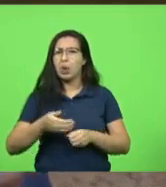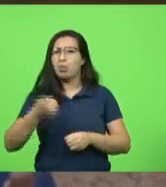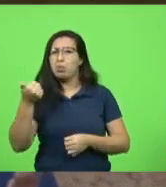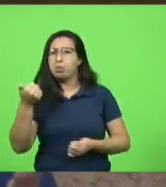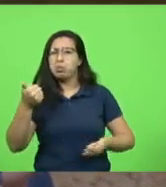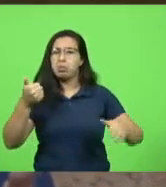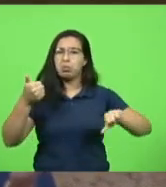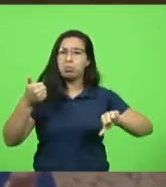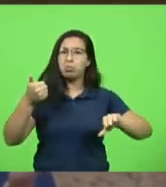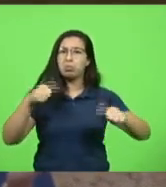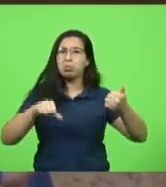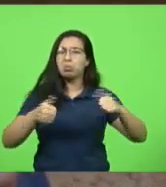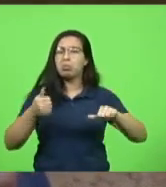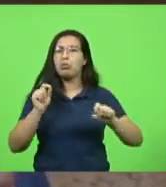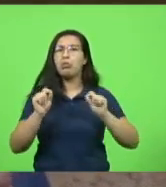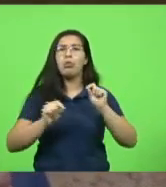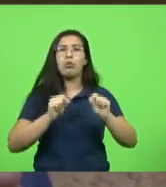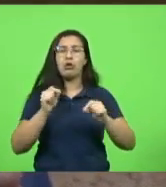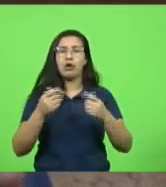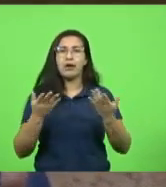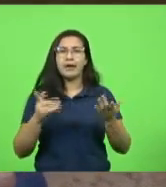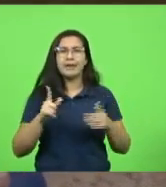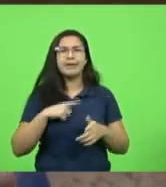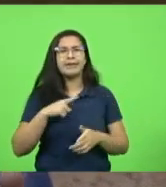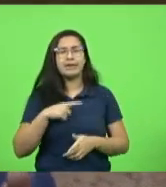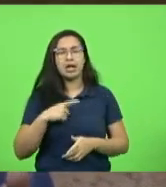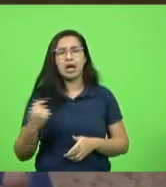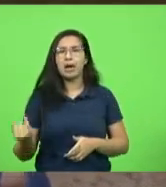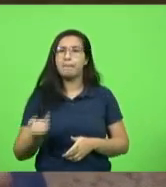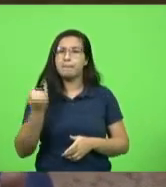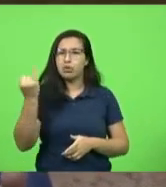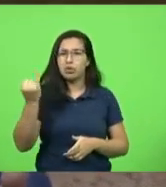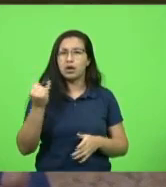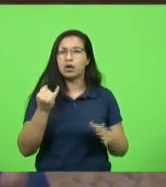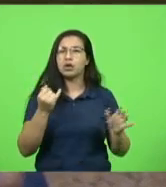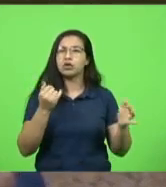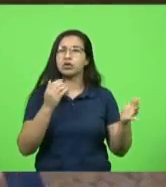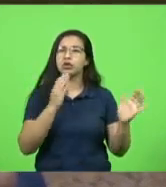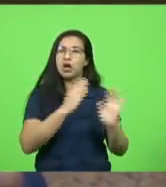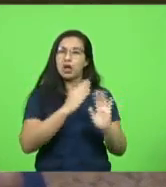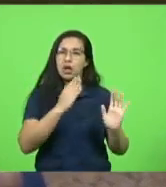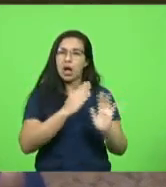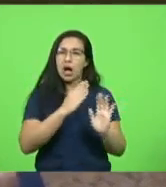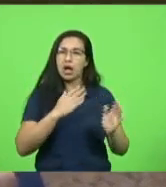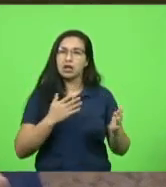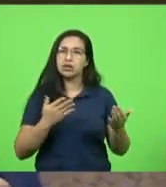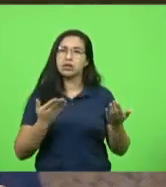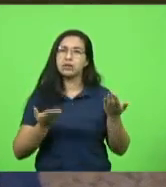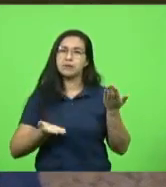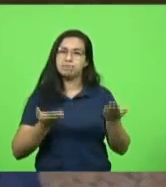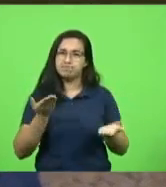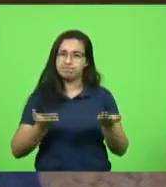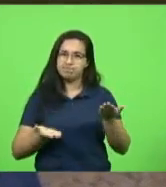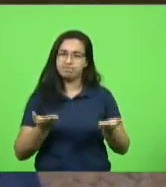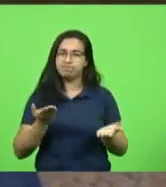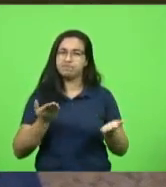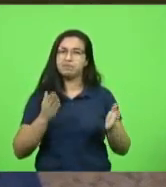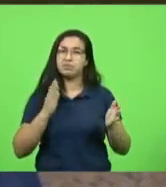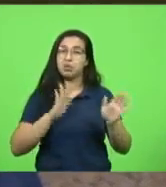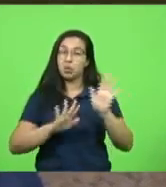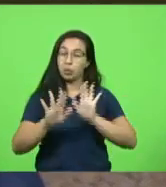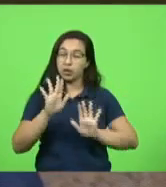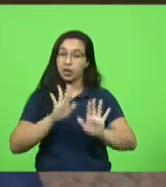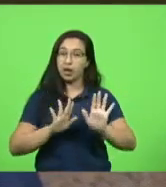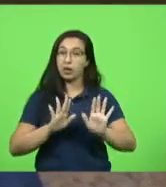tanta coisa importante para ser observada, analisada e ponderada para, finalmente, o